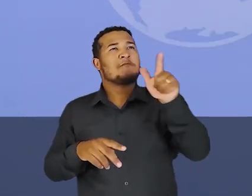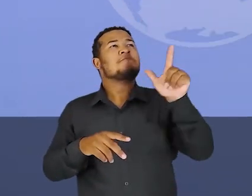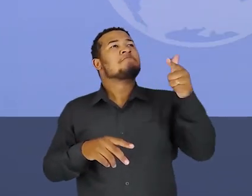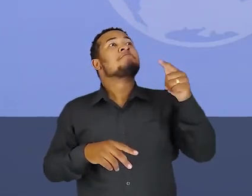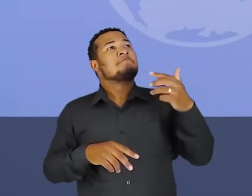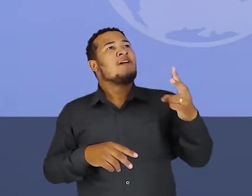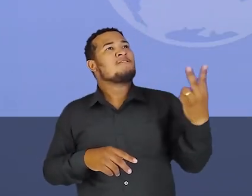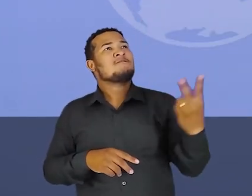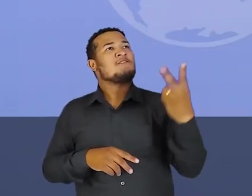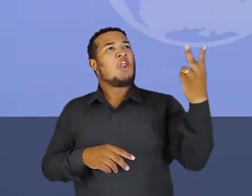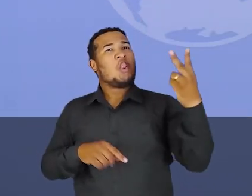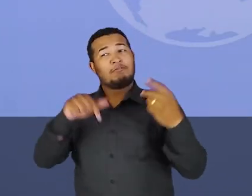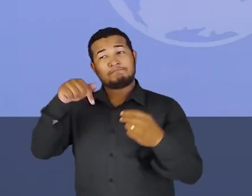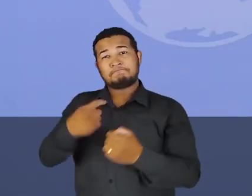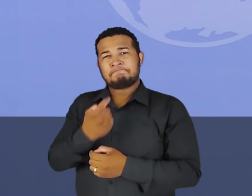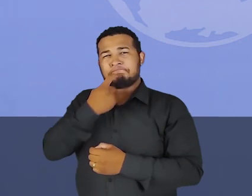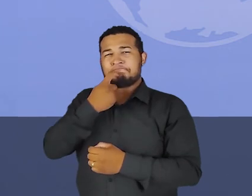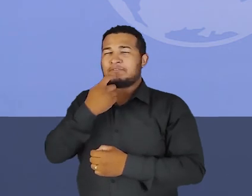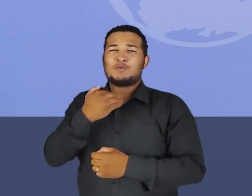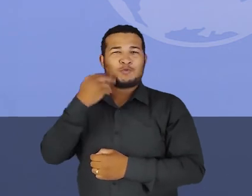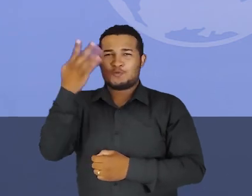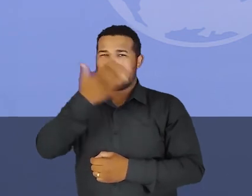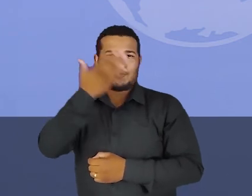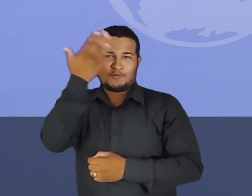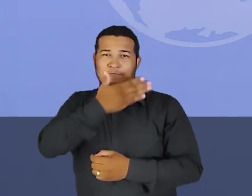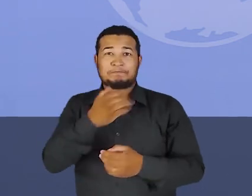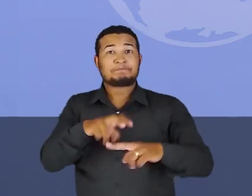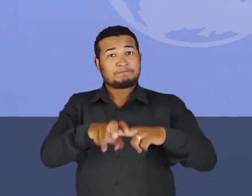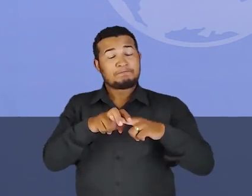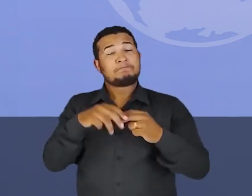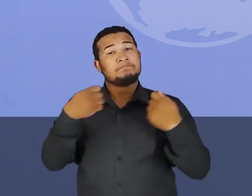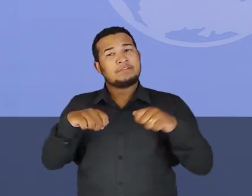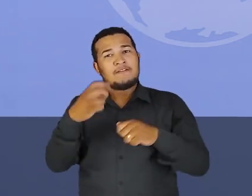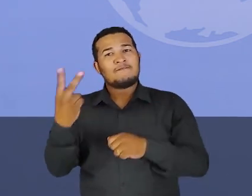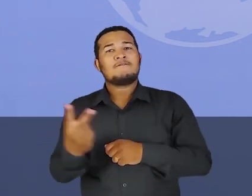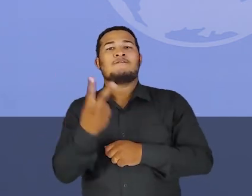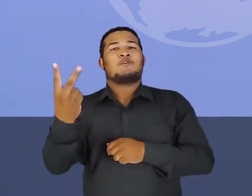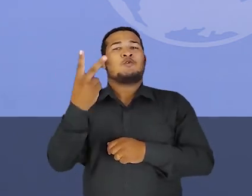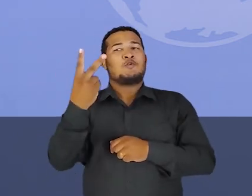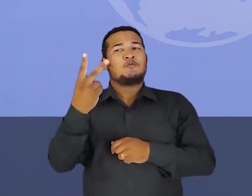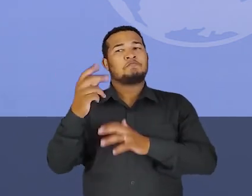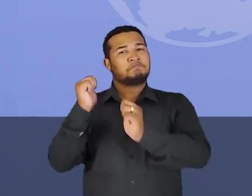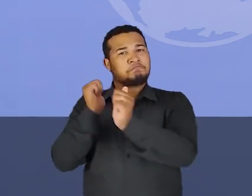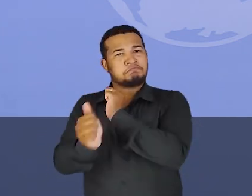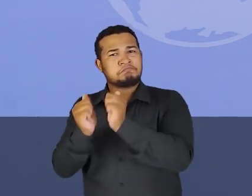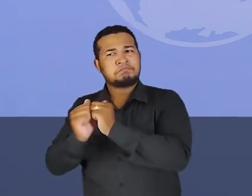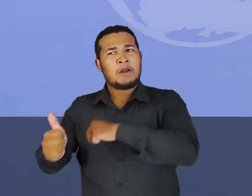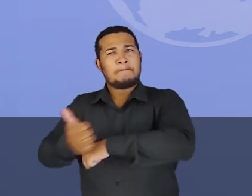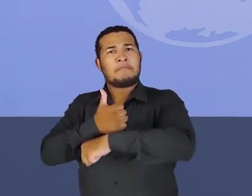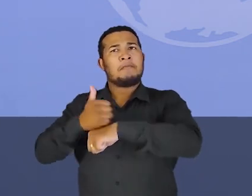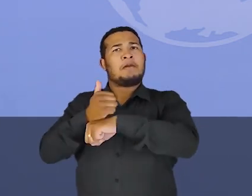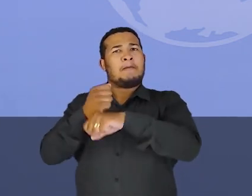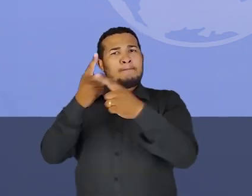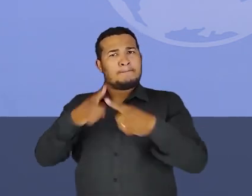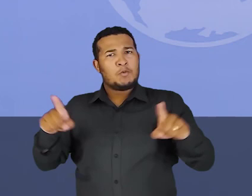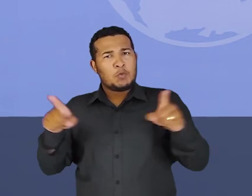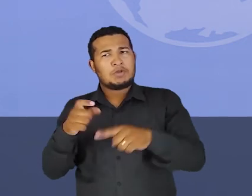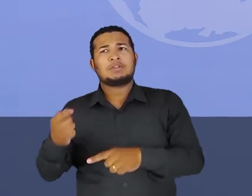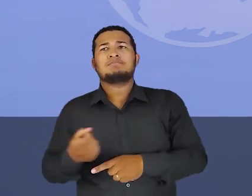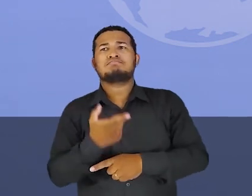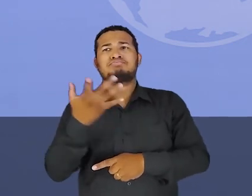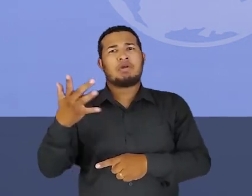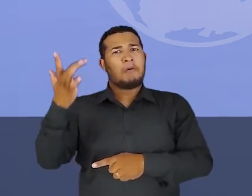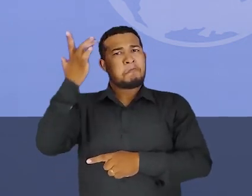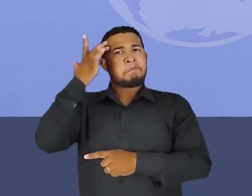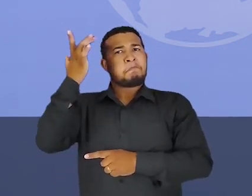conseguimos enxergar os talentos que estão do nosso lado. Então nós precisamos valorizar esses talentos esportivos, musicais, tantas pessoas inteligentes